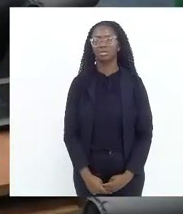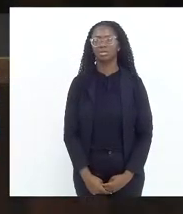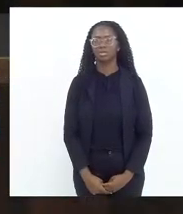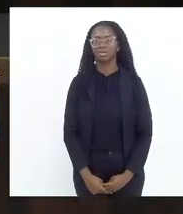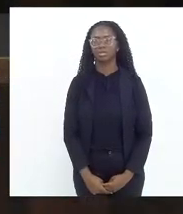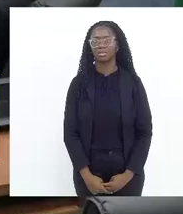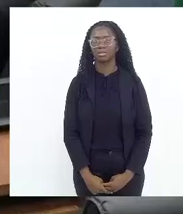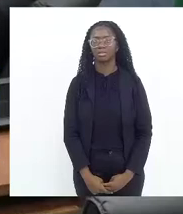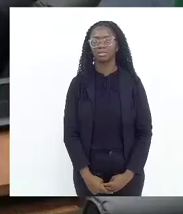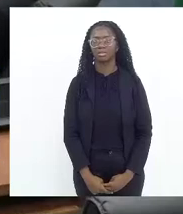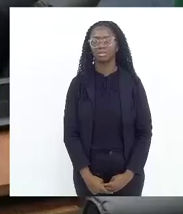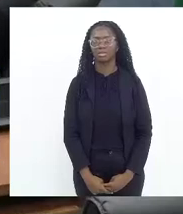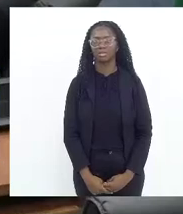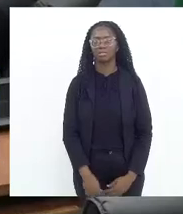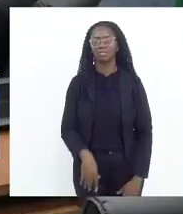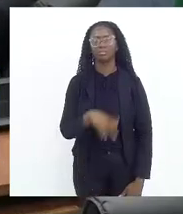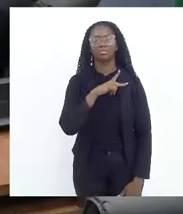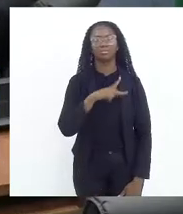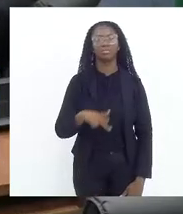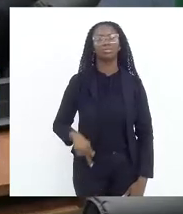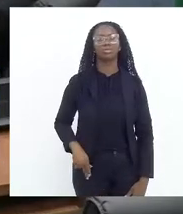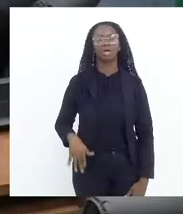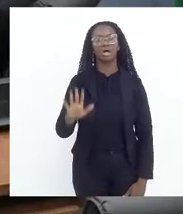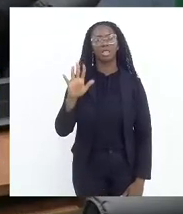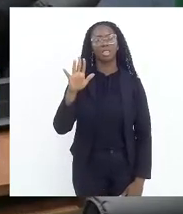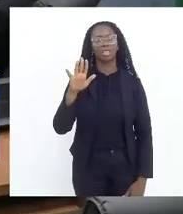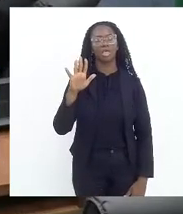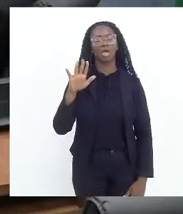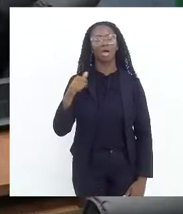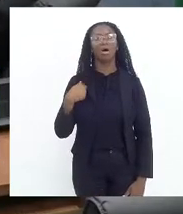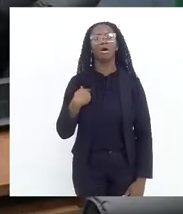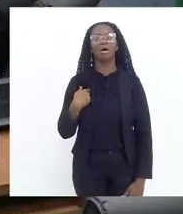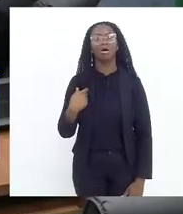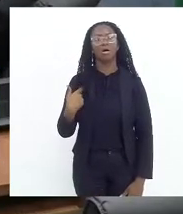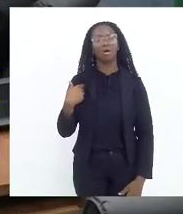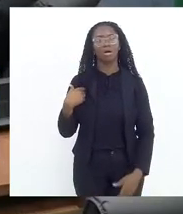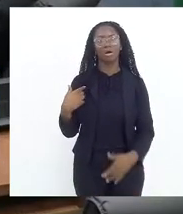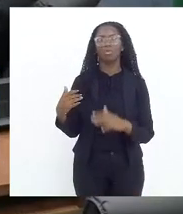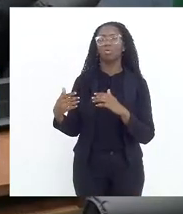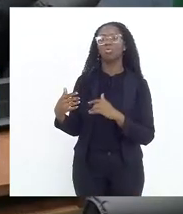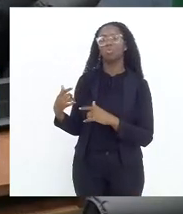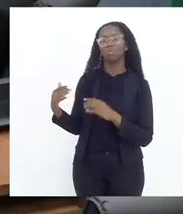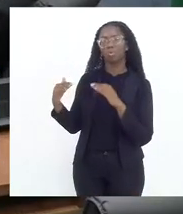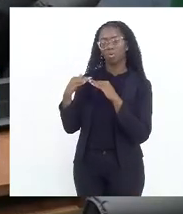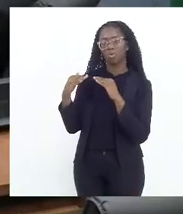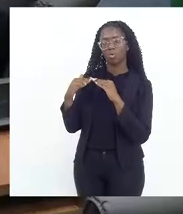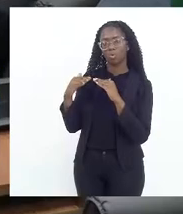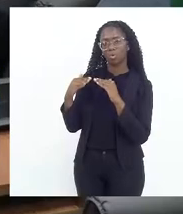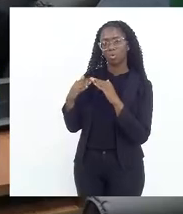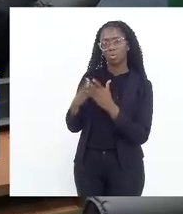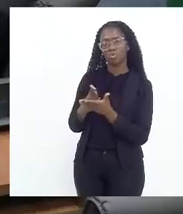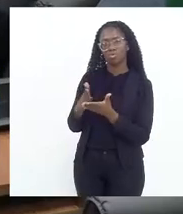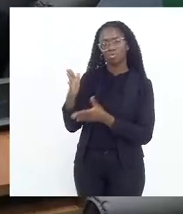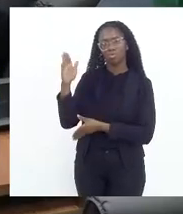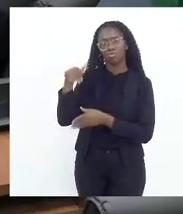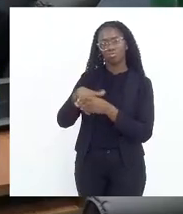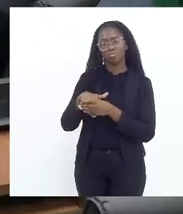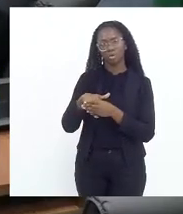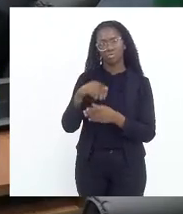Deputada Presidenta, eu vou acompanhar o voto do deputado Márcio Pacheco,